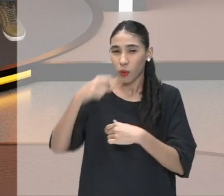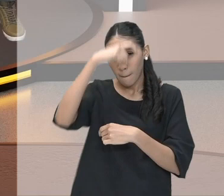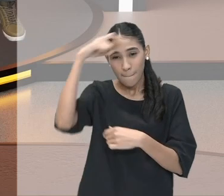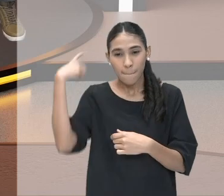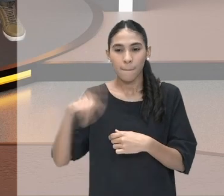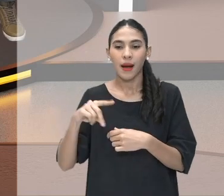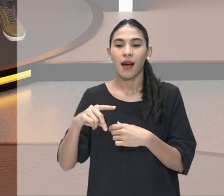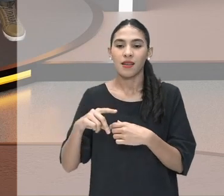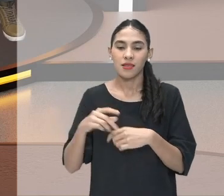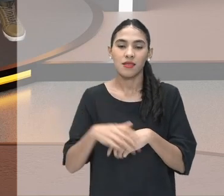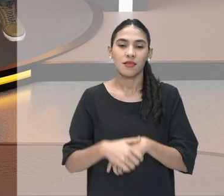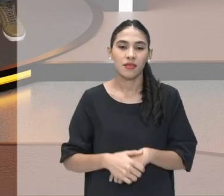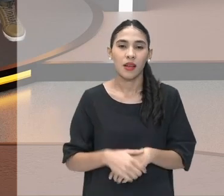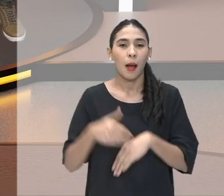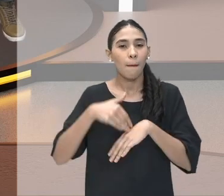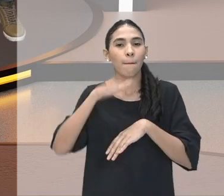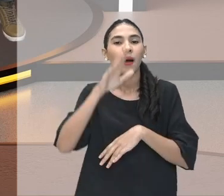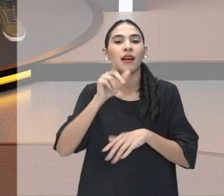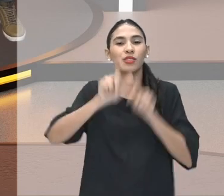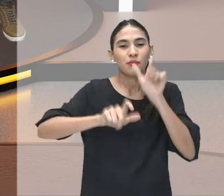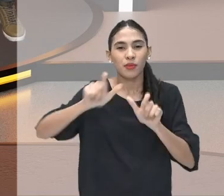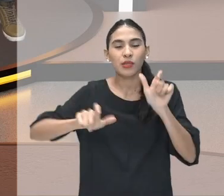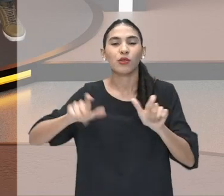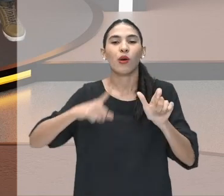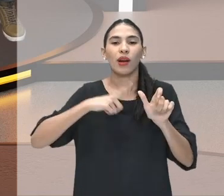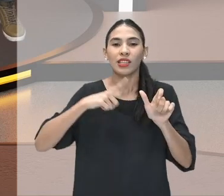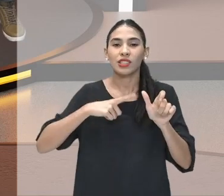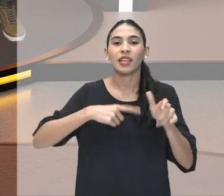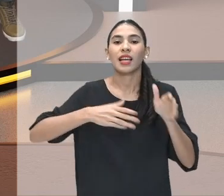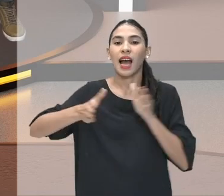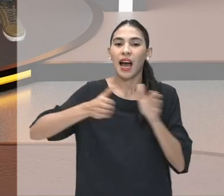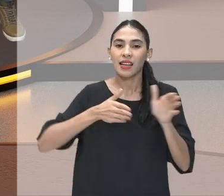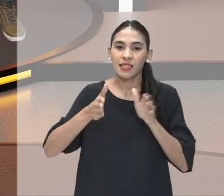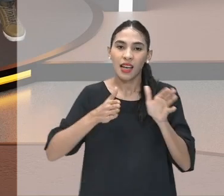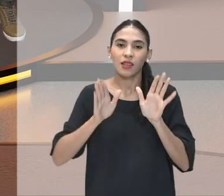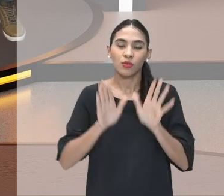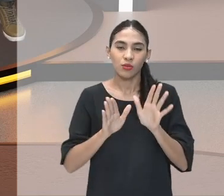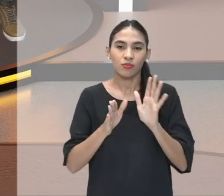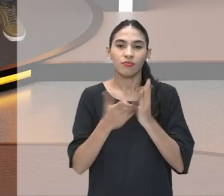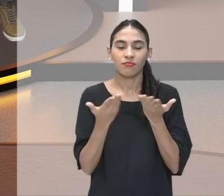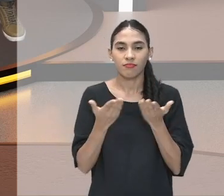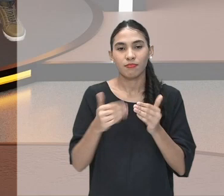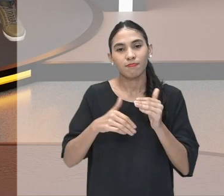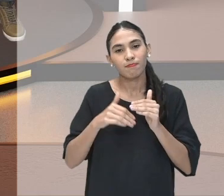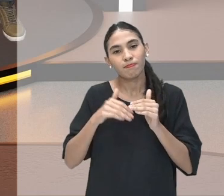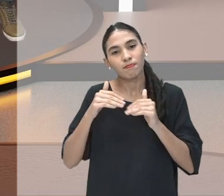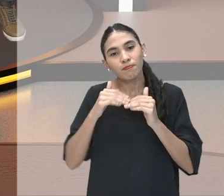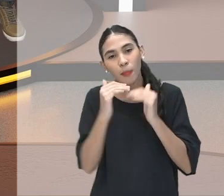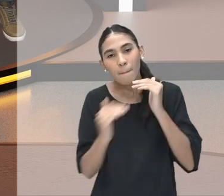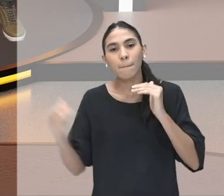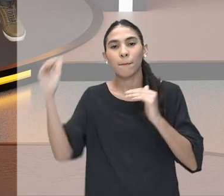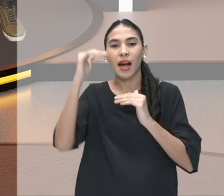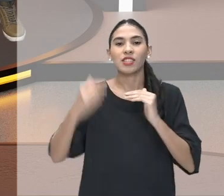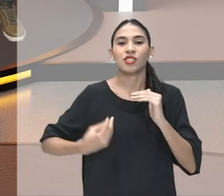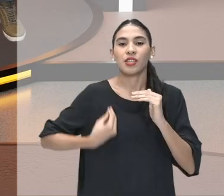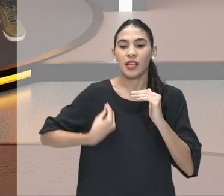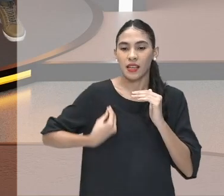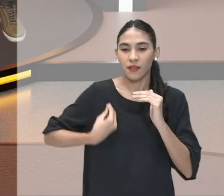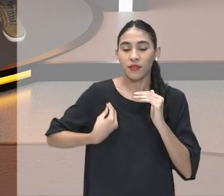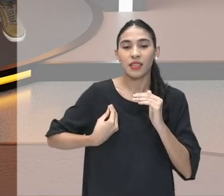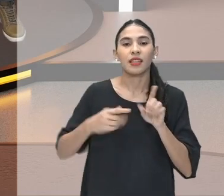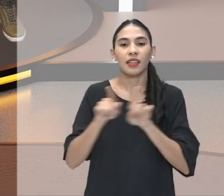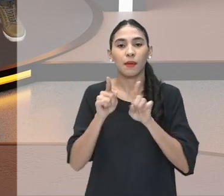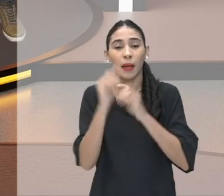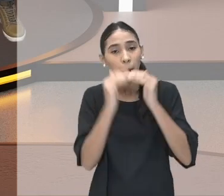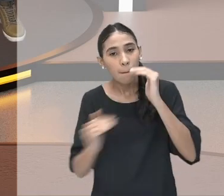produto. Mais pessoas vão ter acesso a esse produto. Então vai gerar mais riqueza nos países. Enquanto